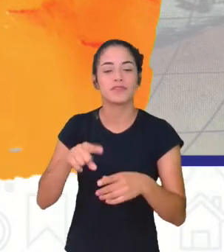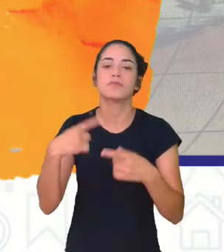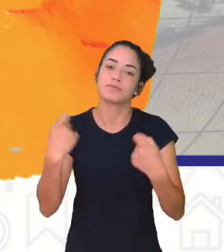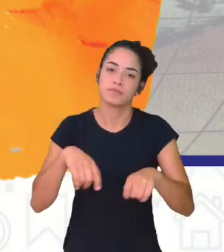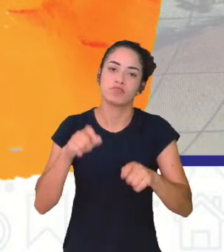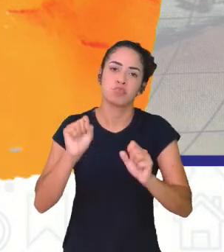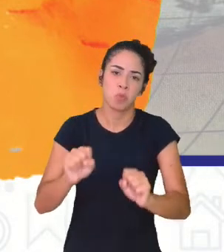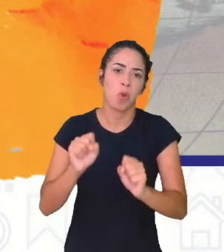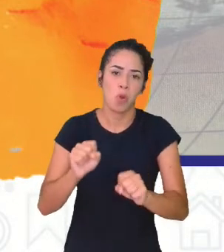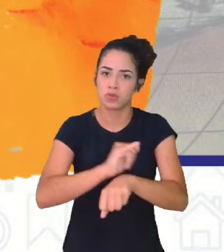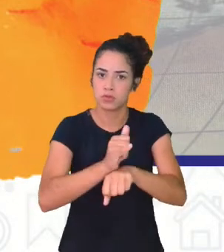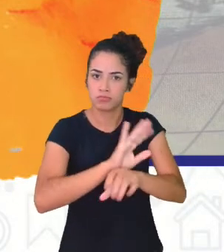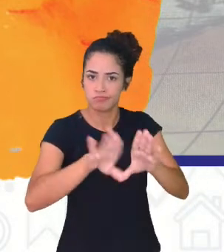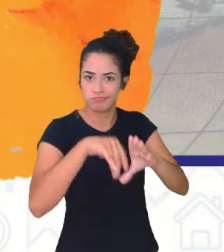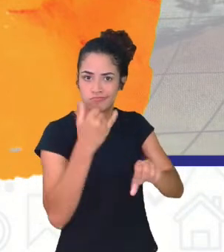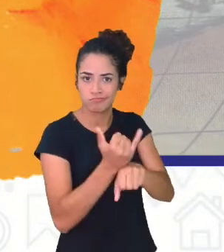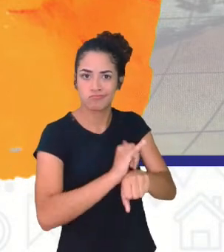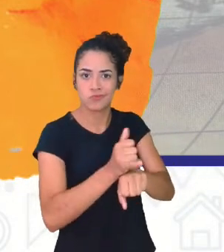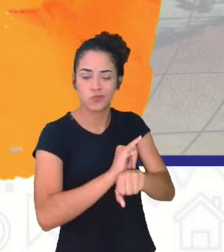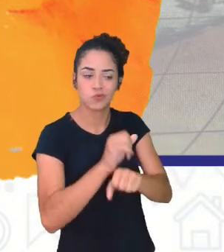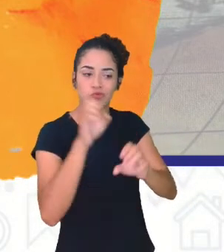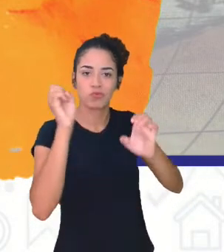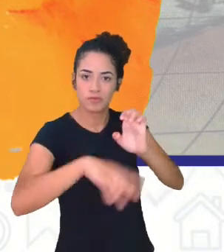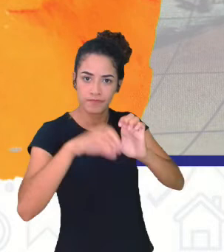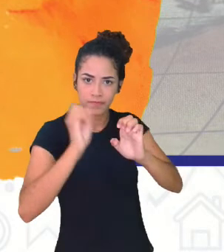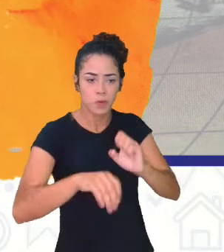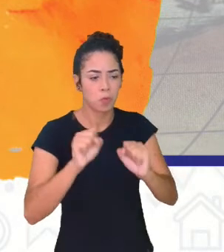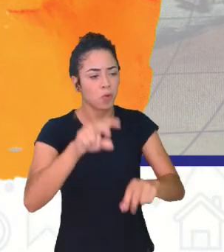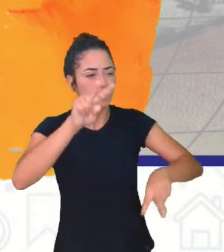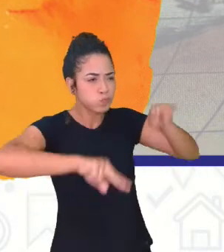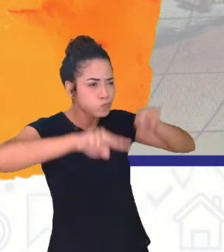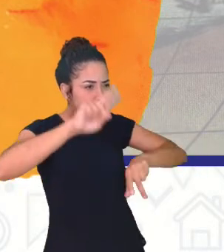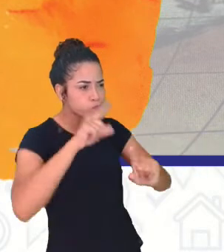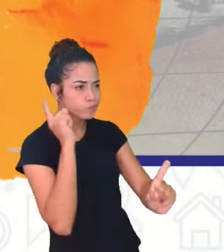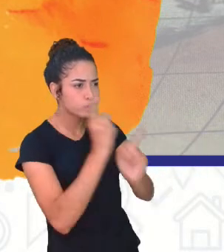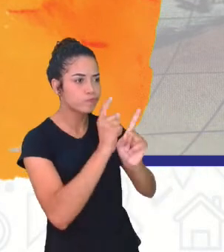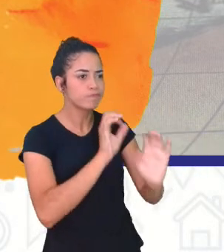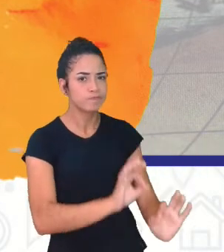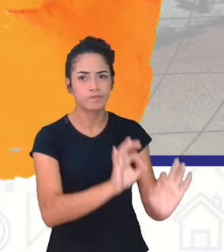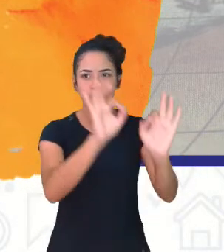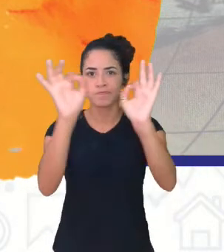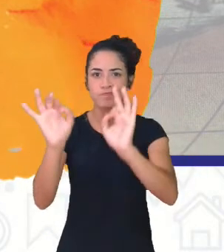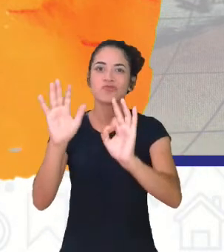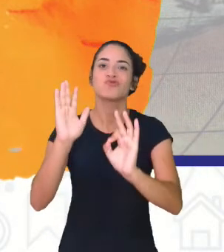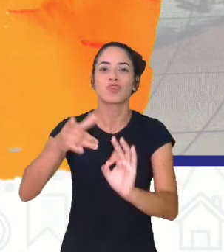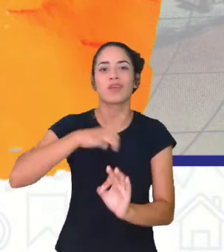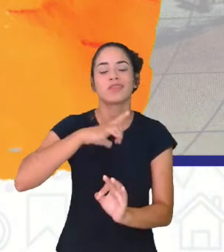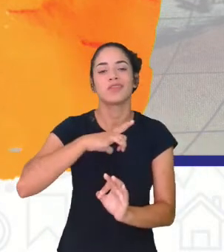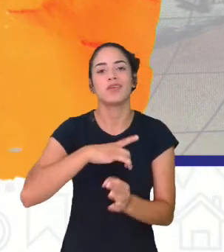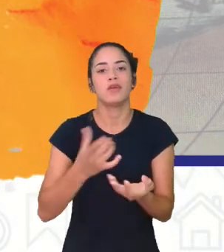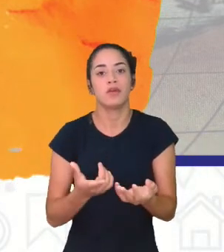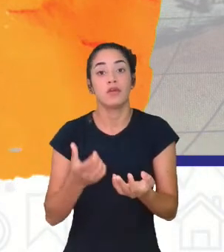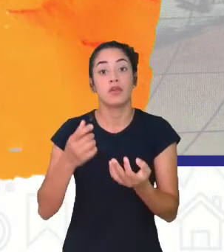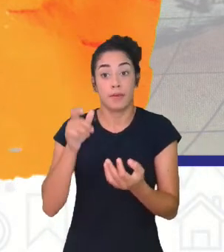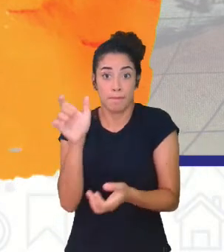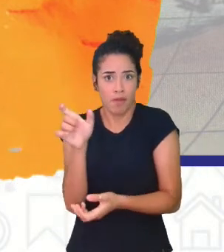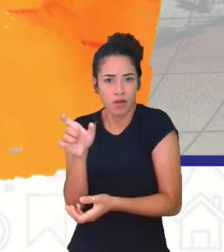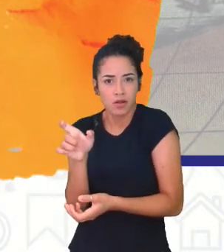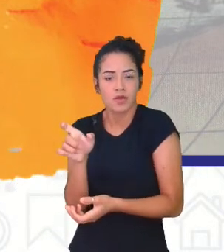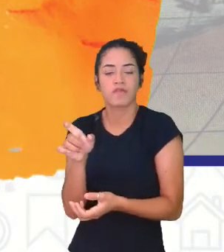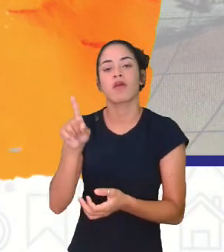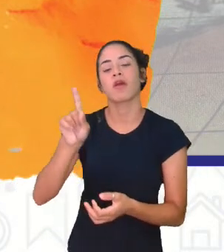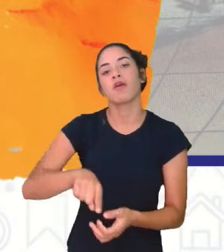no canal do YouTube né do educa Recife então a gente já tem uma aula sobre esse mostra né que o mercantilismo